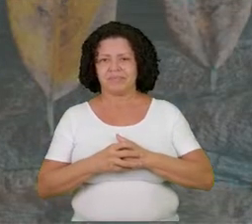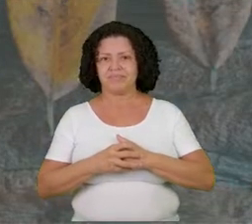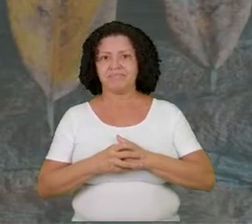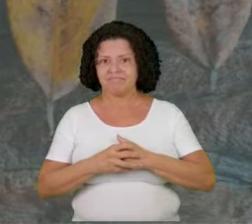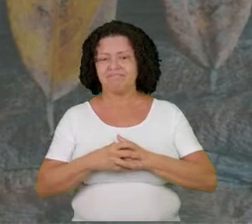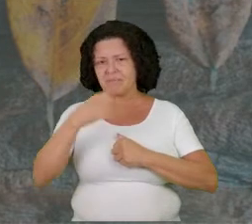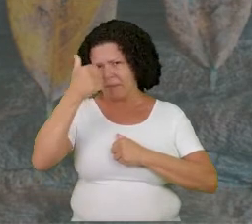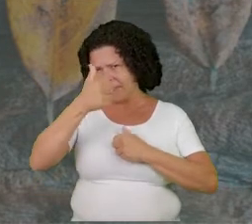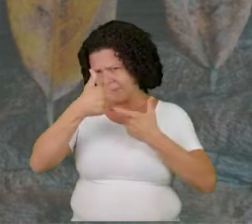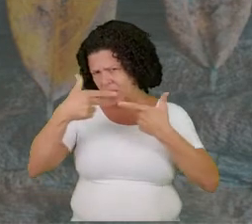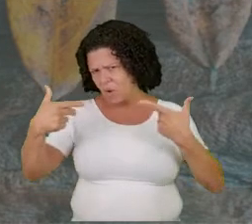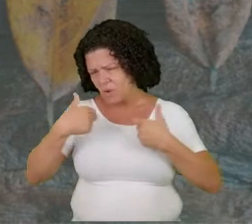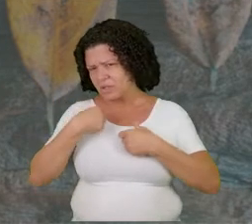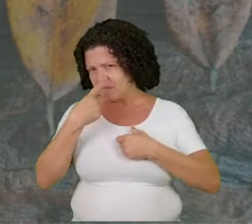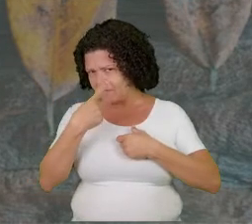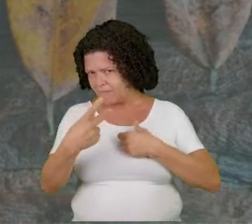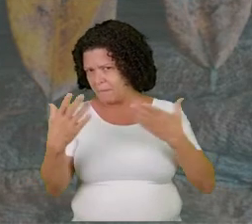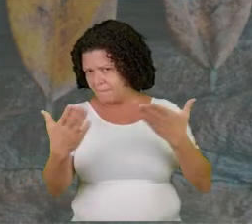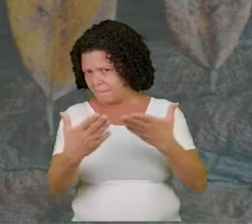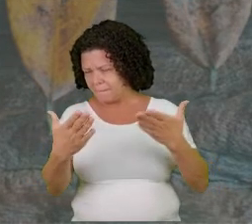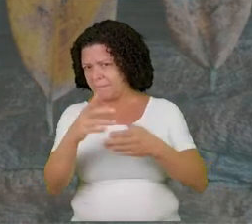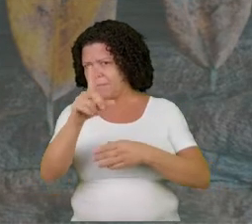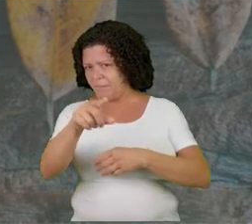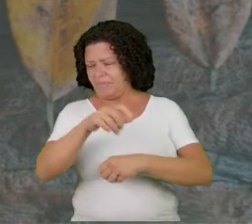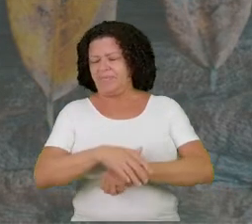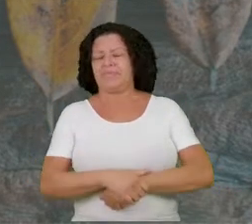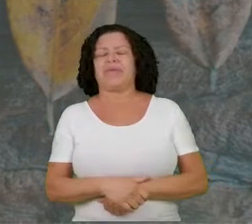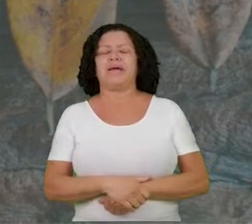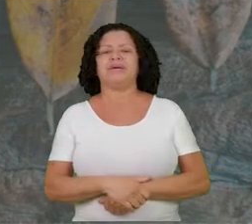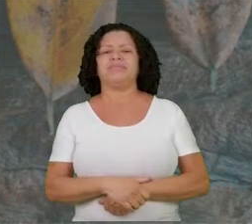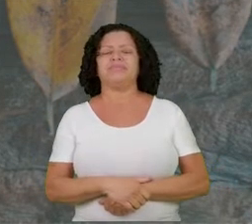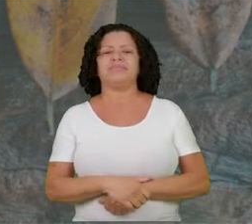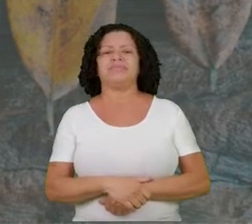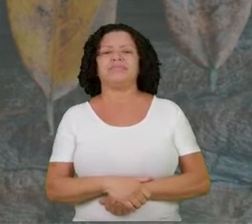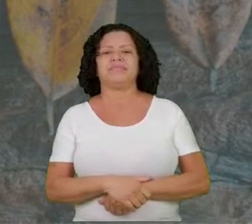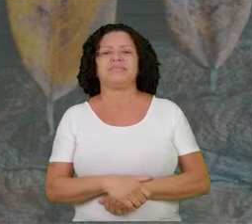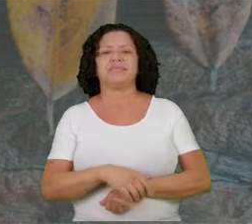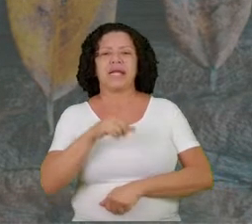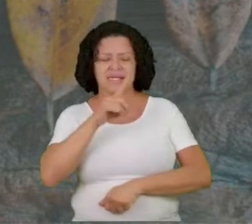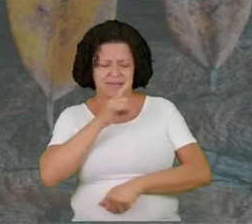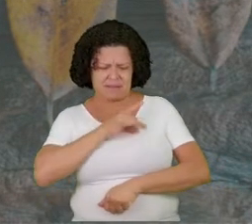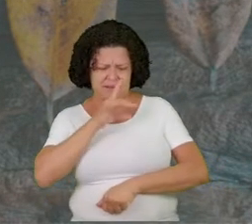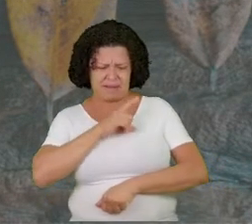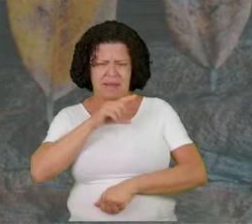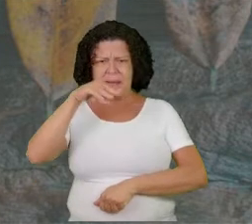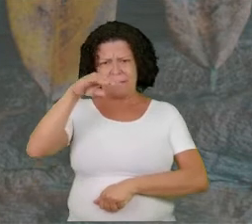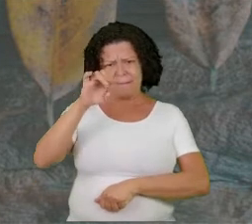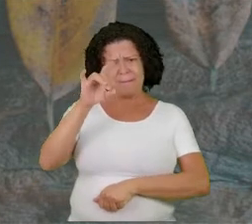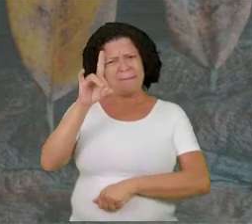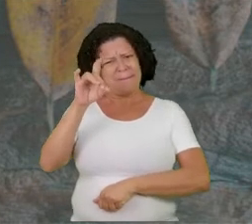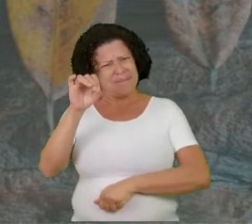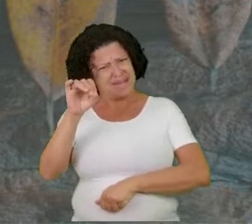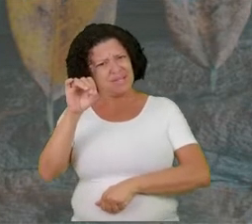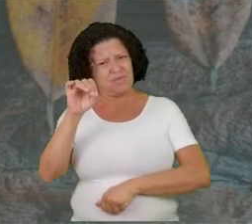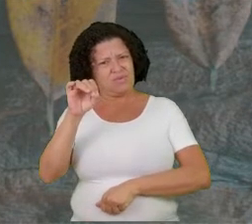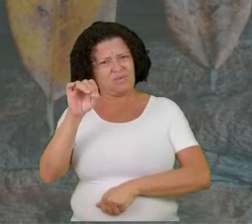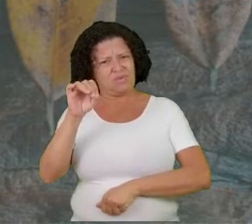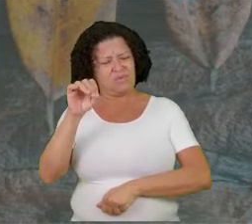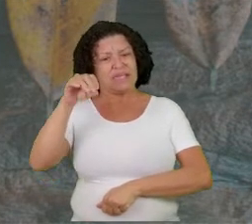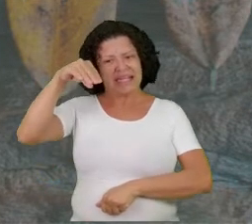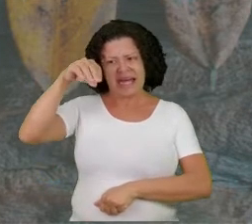primeira coisa que eu queria chamar a atenção é que esse medo da morte,